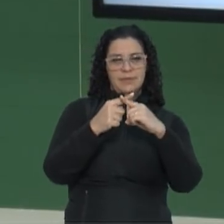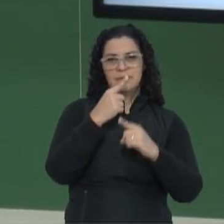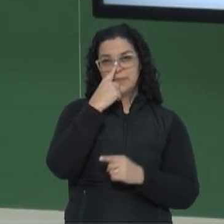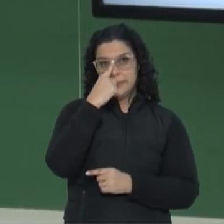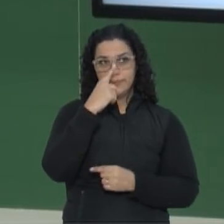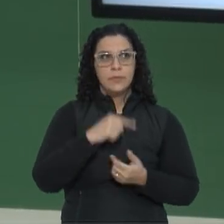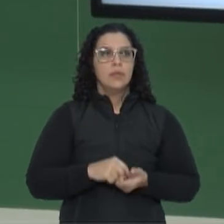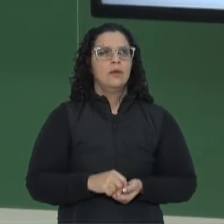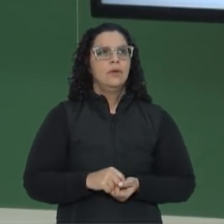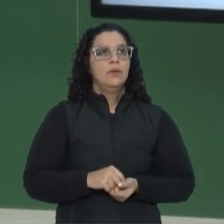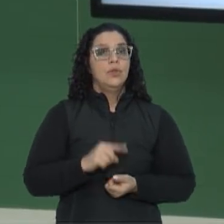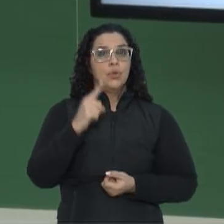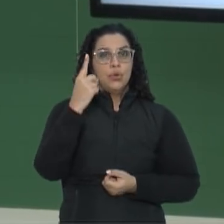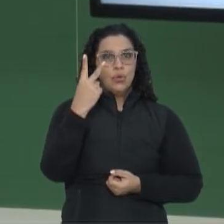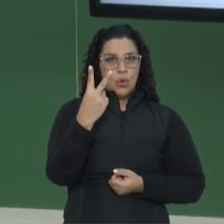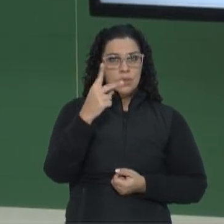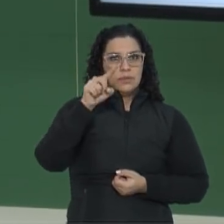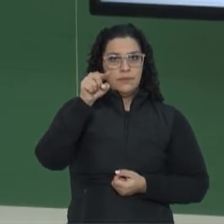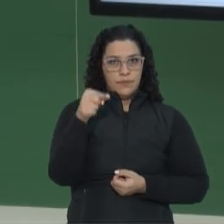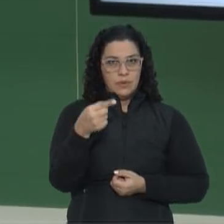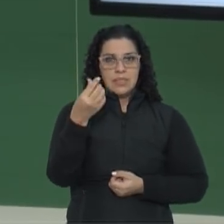da multiplicação.